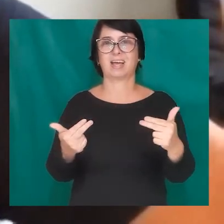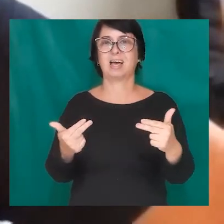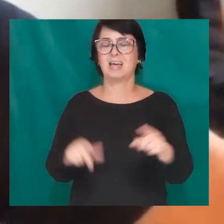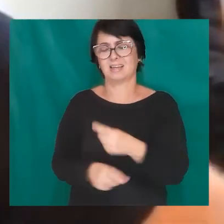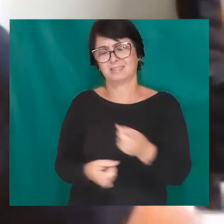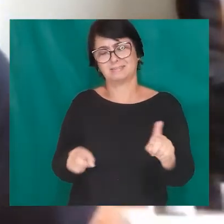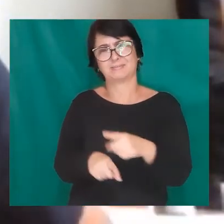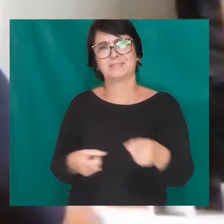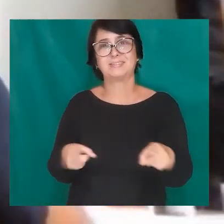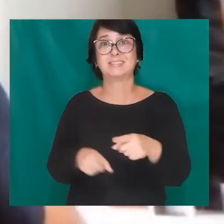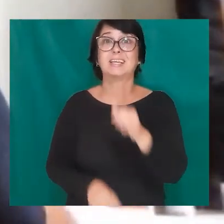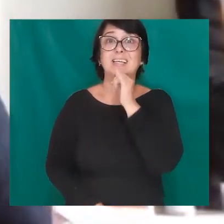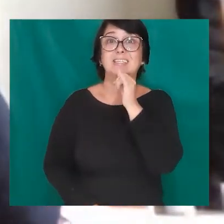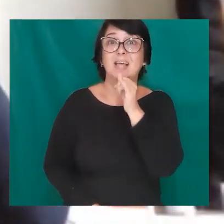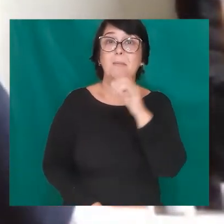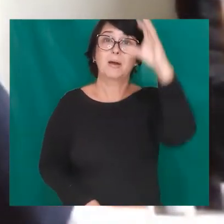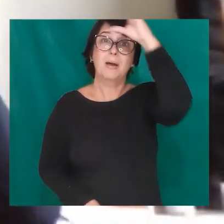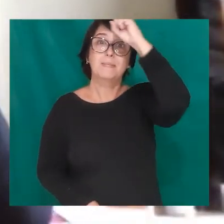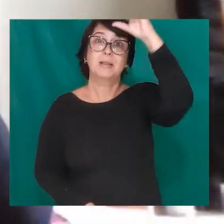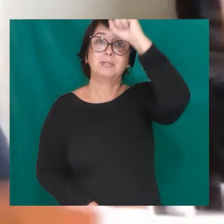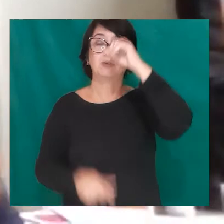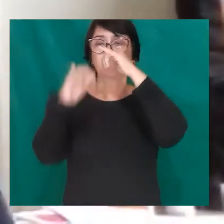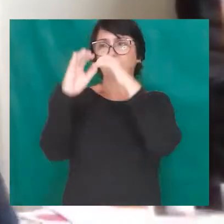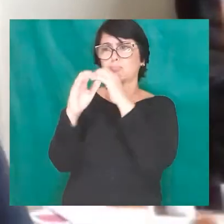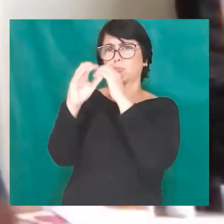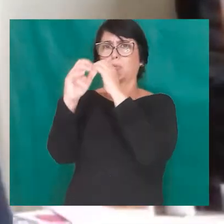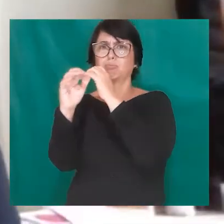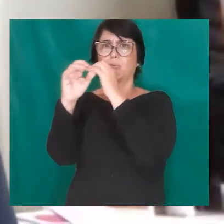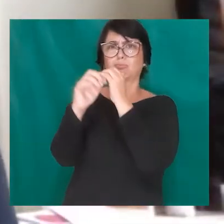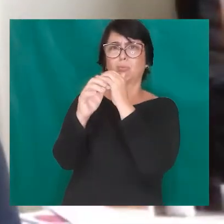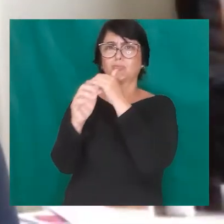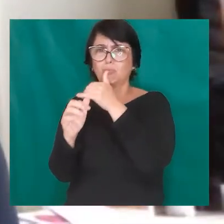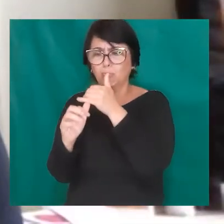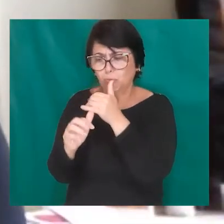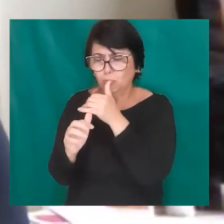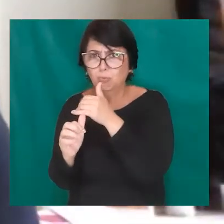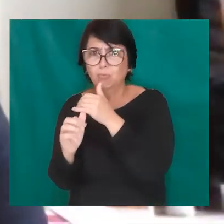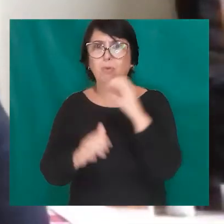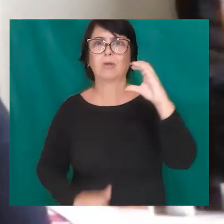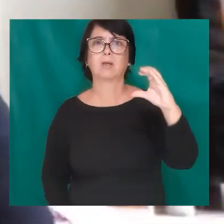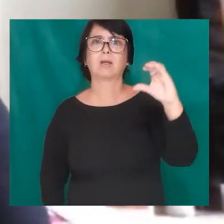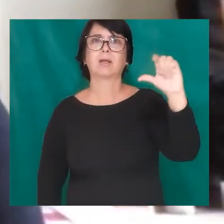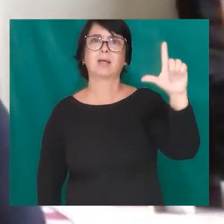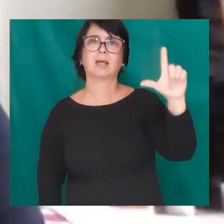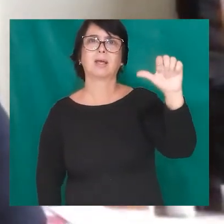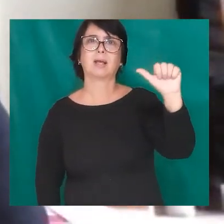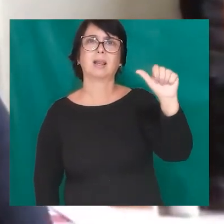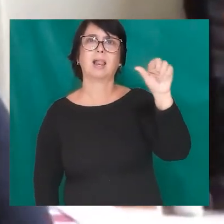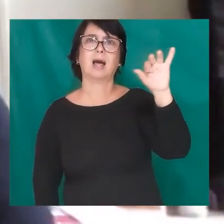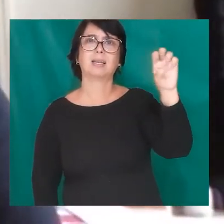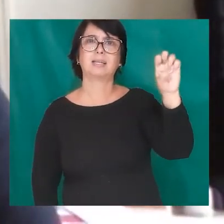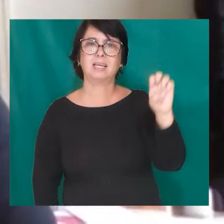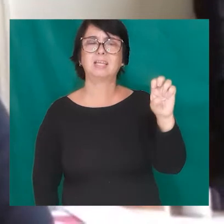musicais, pessoas que querem, por exemplo, aprender clarinete, a gente dá um jeito de, nem que seja assim, indicando, a gente também faz isso, a